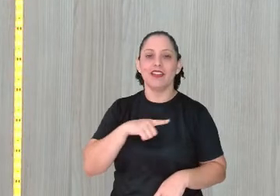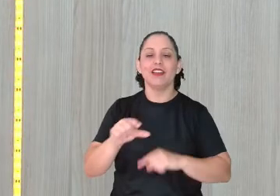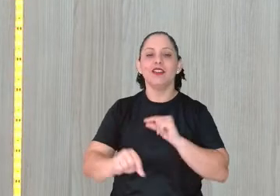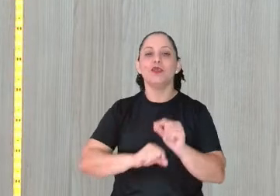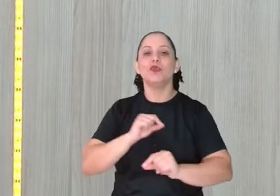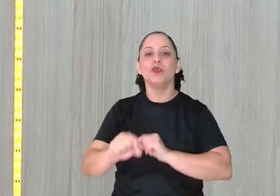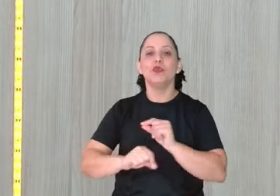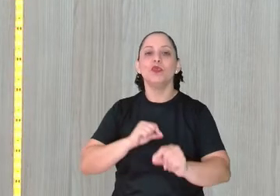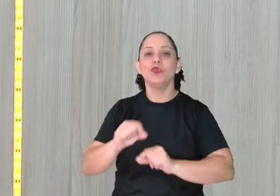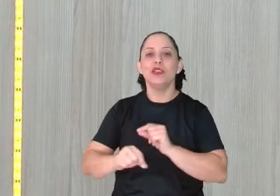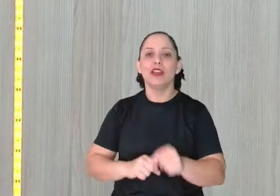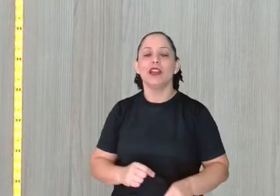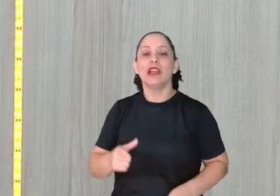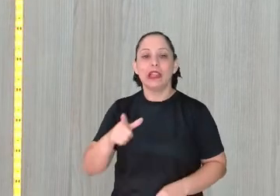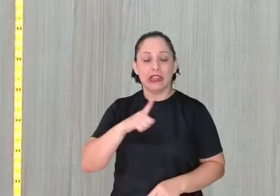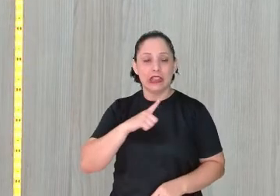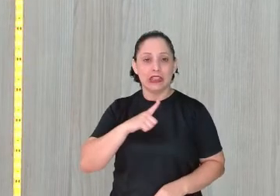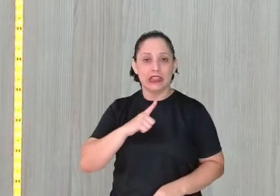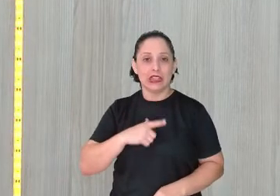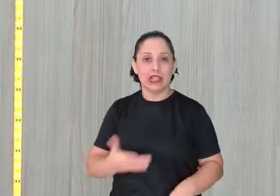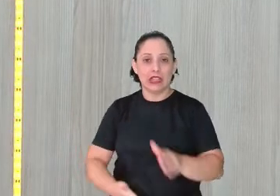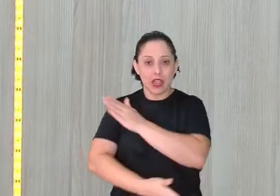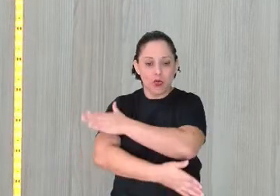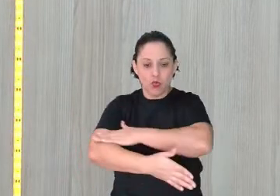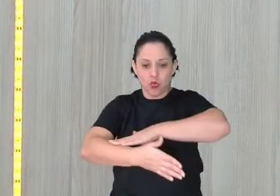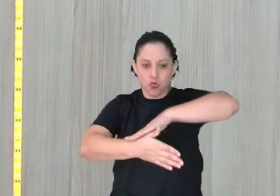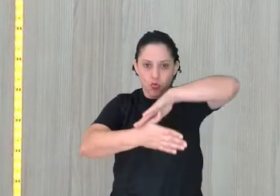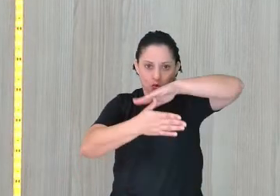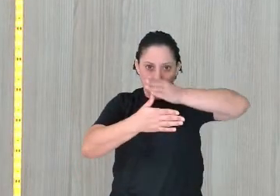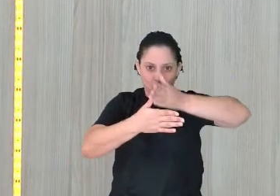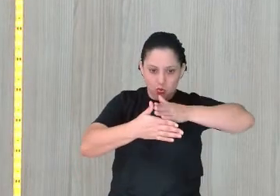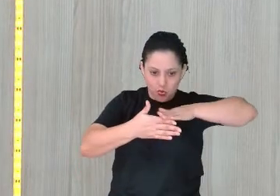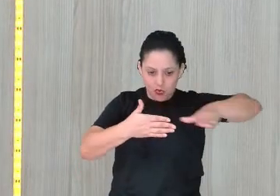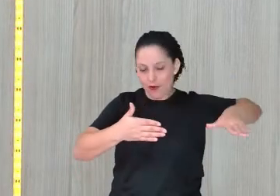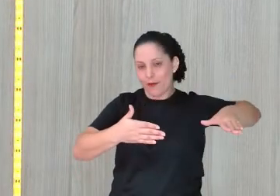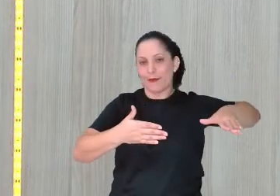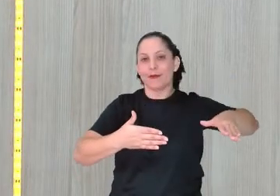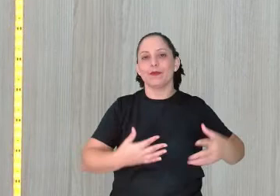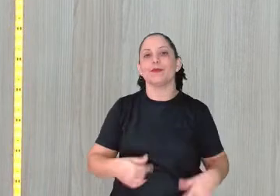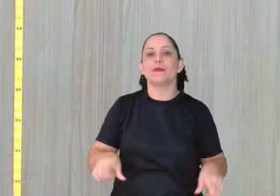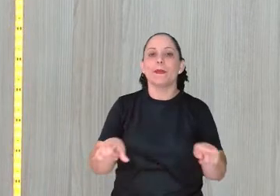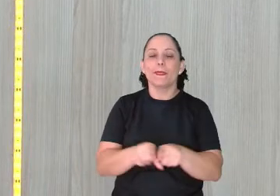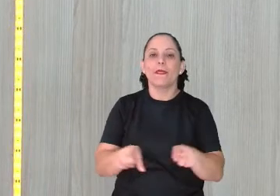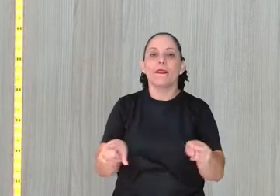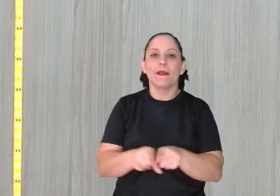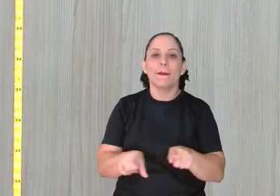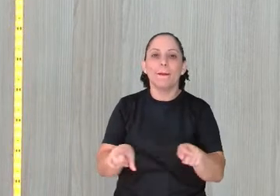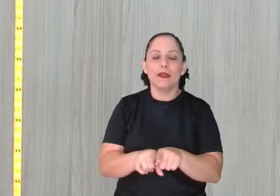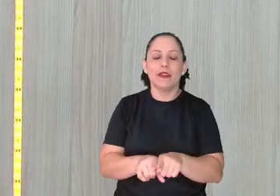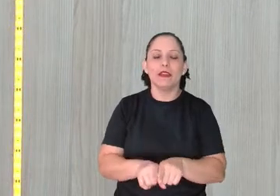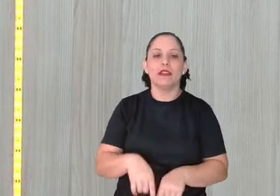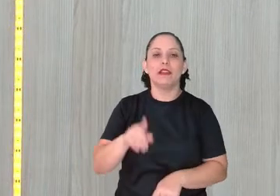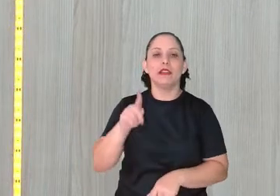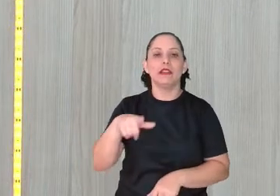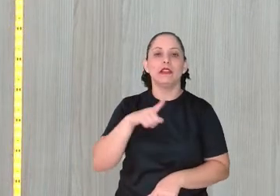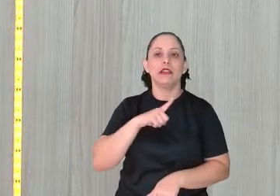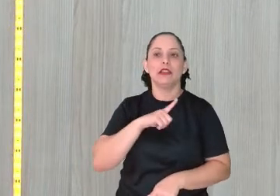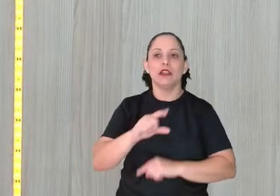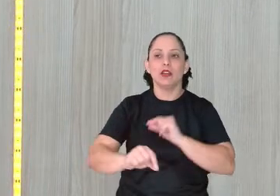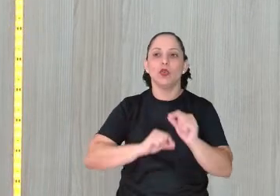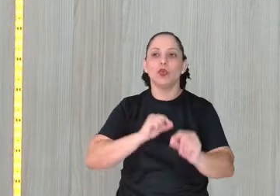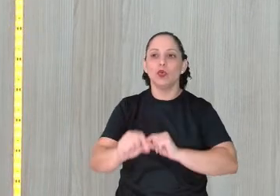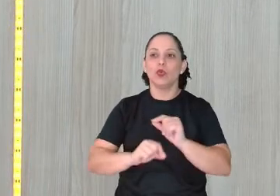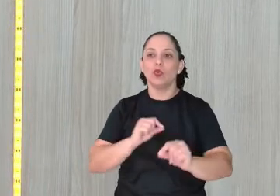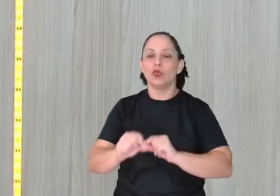e um ambientalista muito, né, reconhecido aí. Inclusive, a gente tem uma autarquia, né, que é o ICMBio, que leva o nome